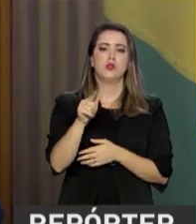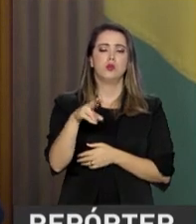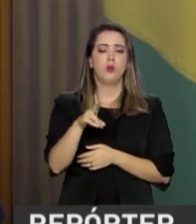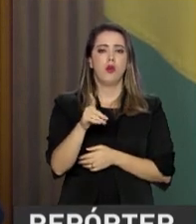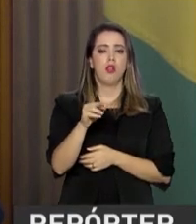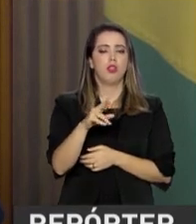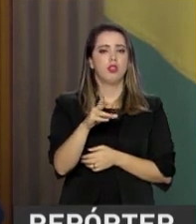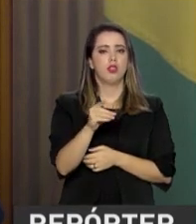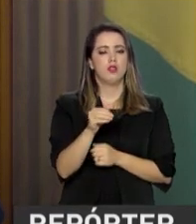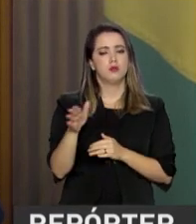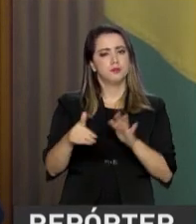para esta mobilização